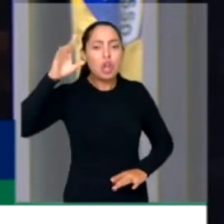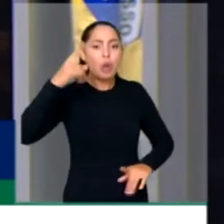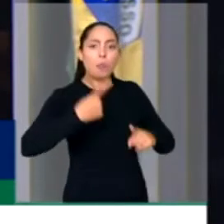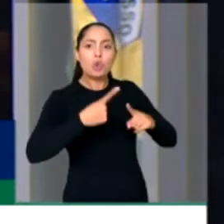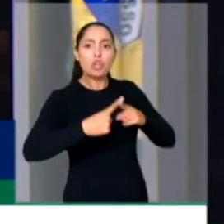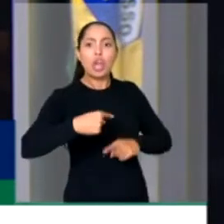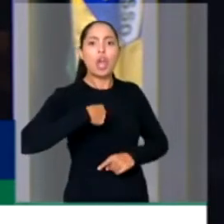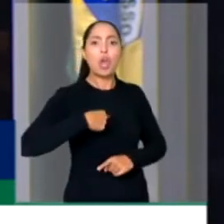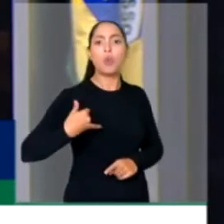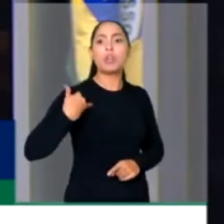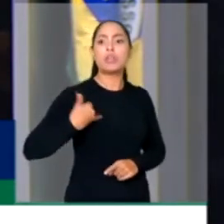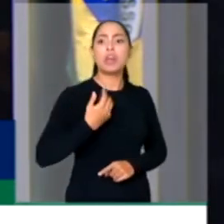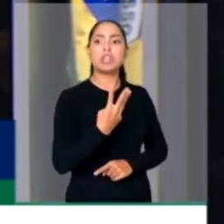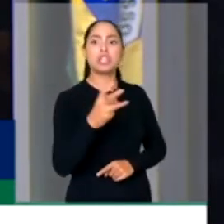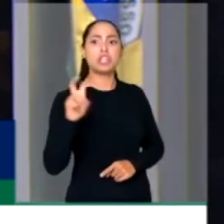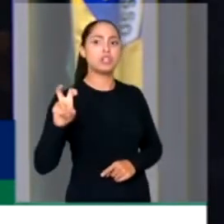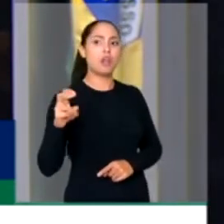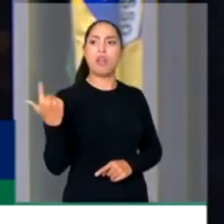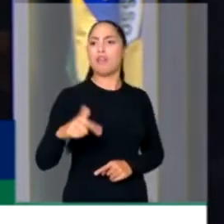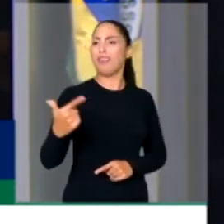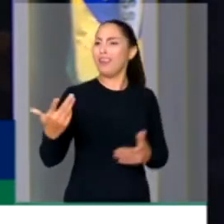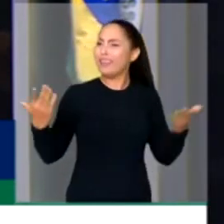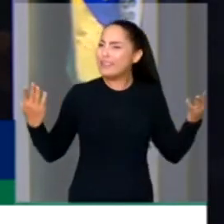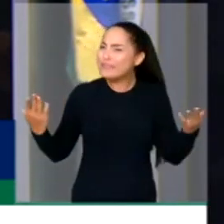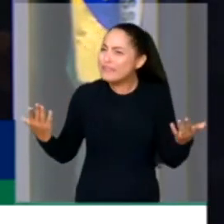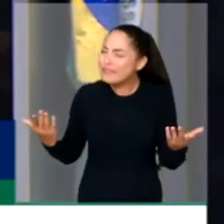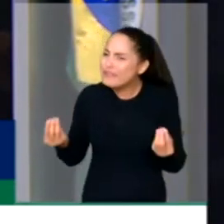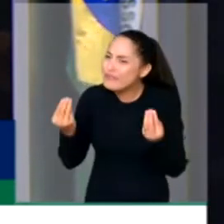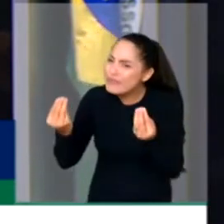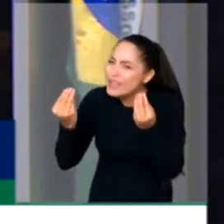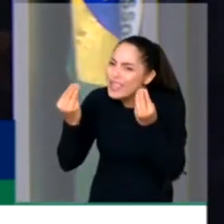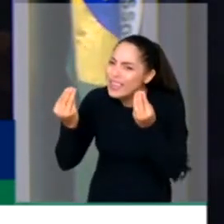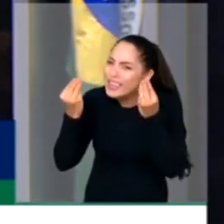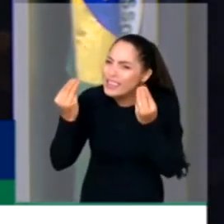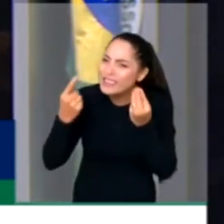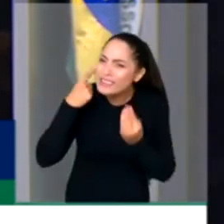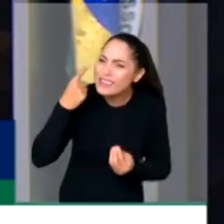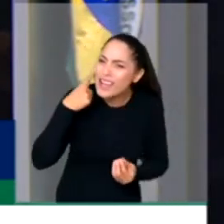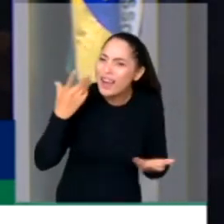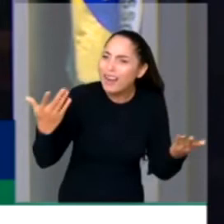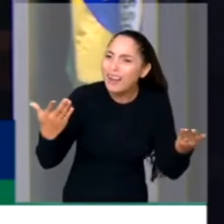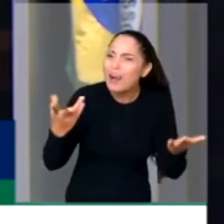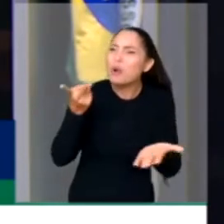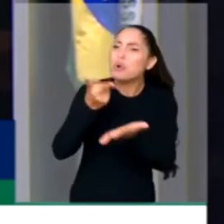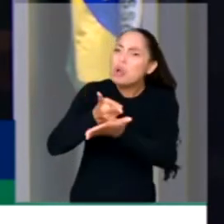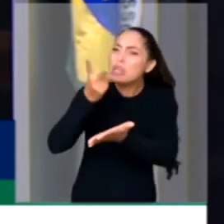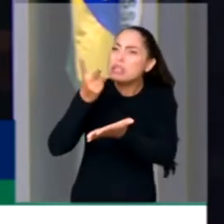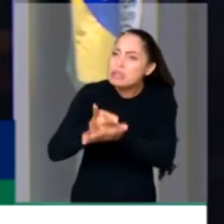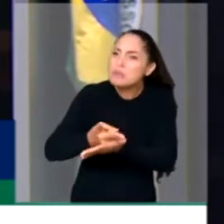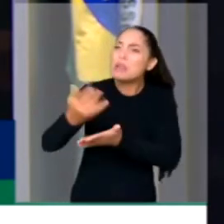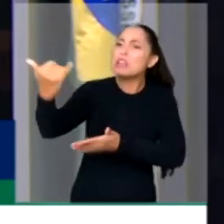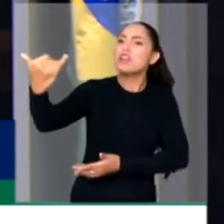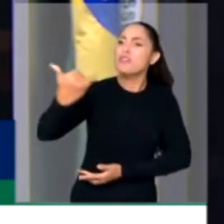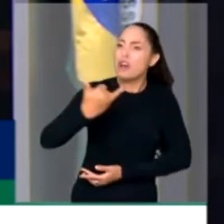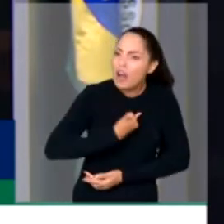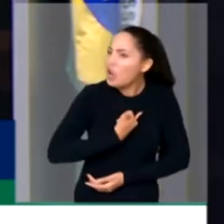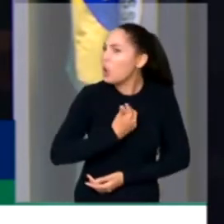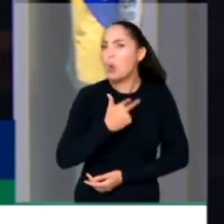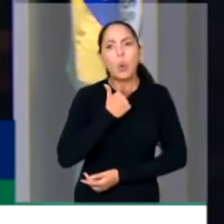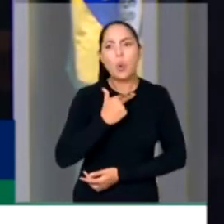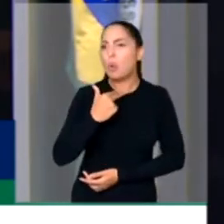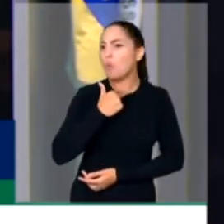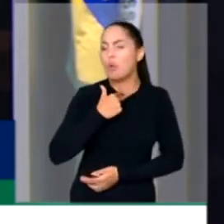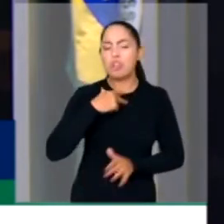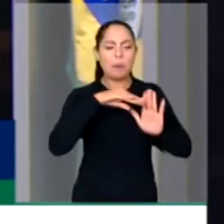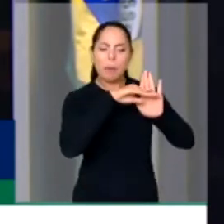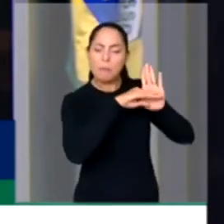tenho 35 anos. Veja só que ironia, os mesmos que diziam que eu não poderia estar na